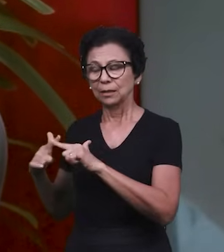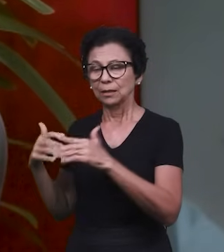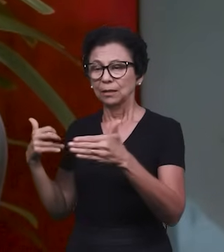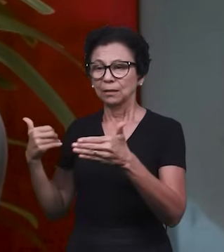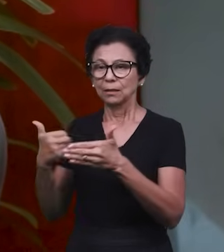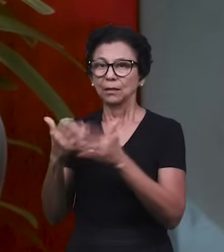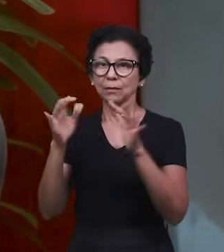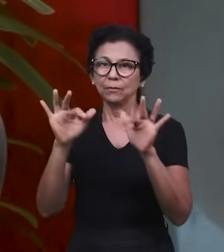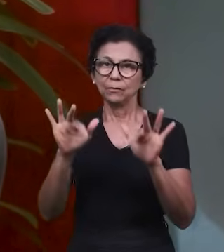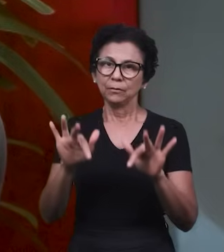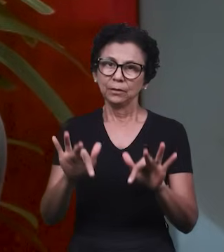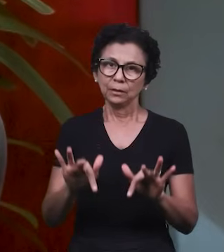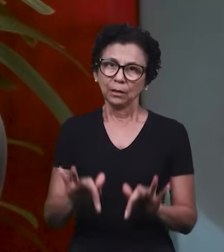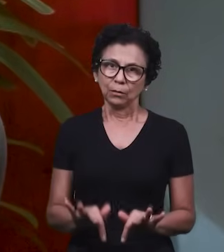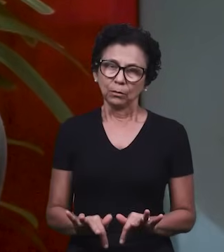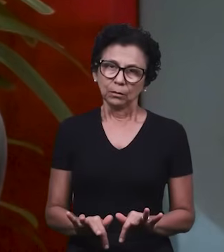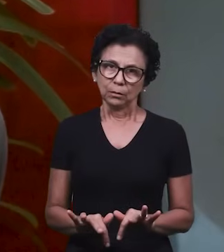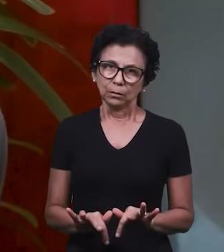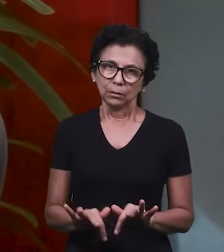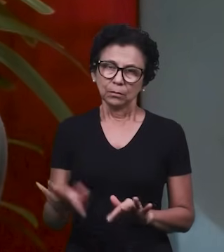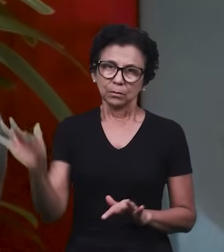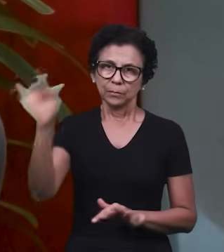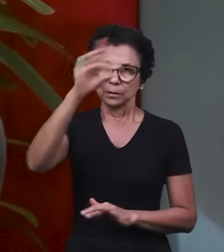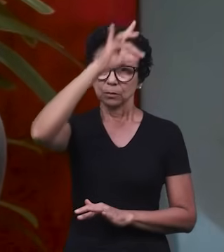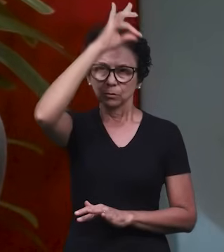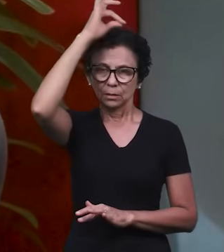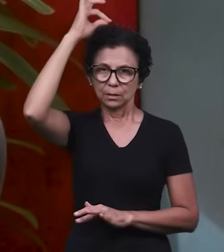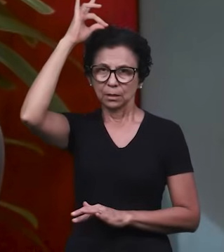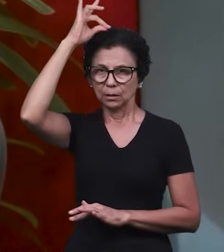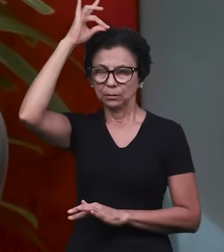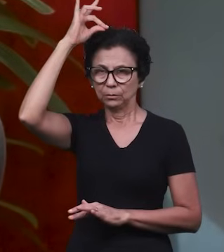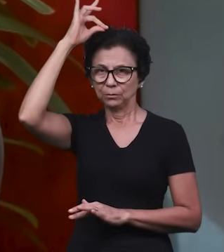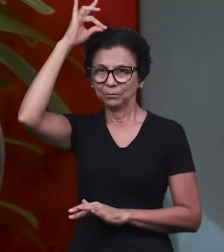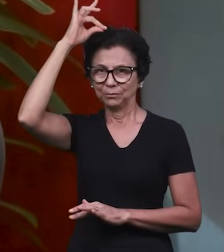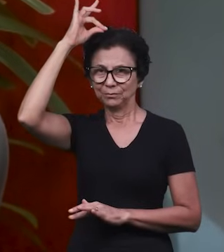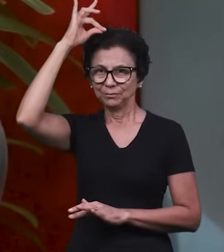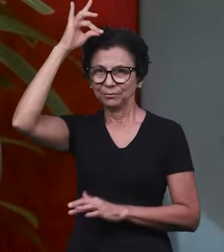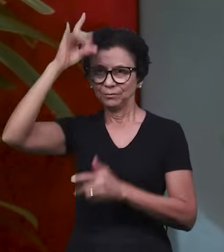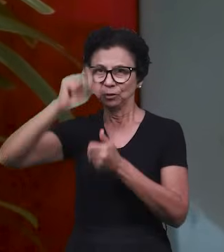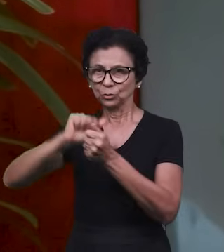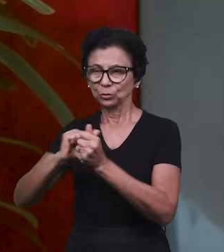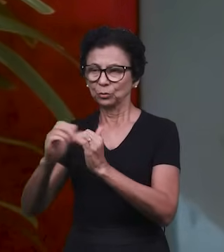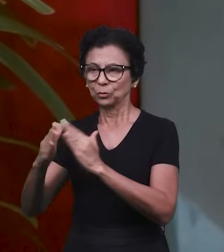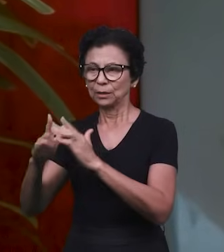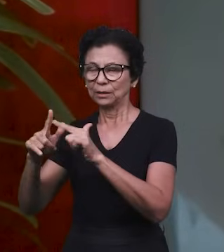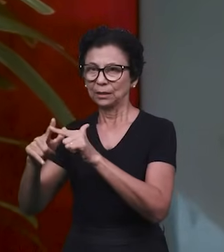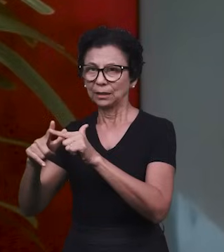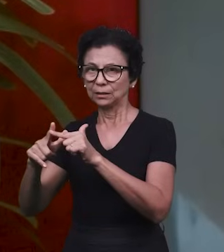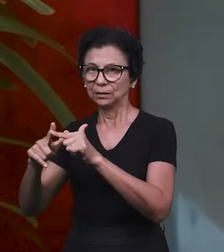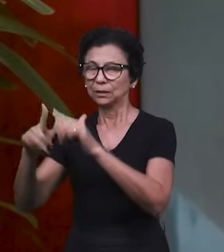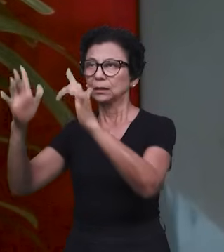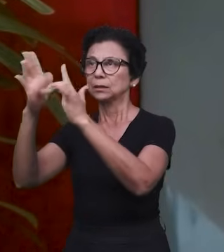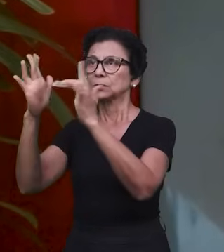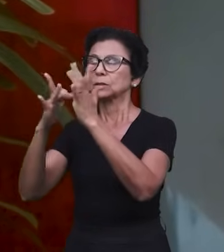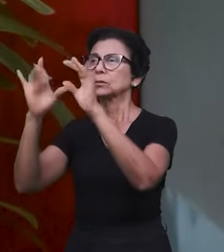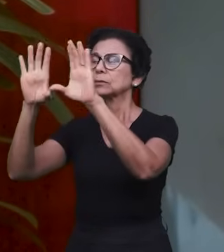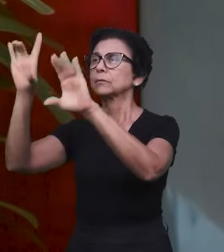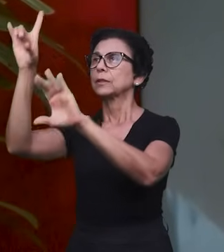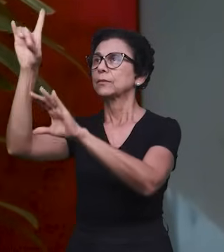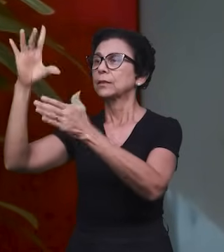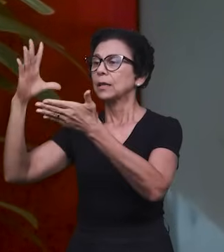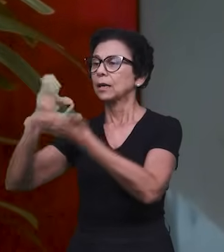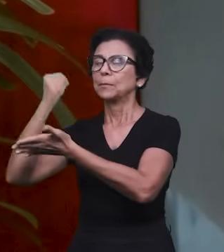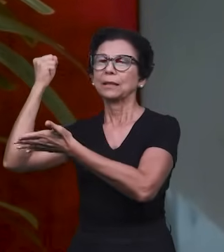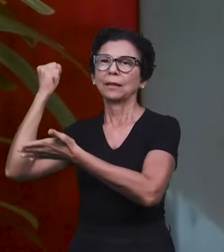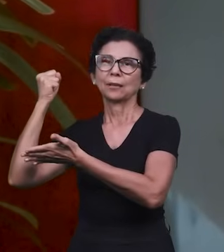da operação do Espírito Santo na vida da igreja. Quando Jesus voltar, arrebatar a igreja, o Espírito Santo sobe junto. Então, é